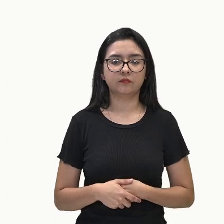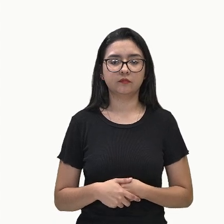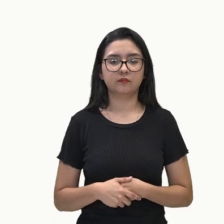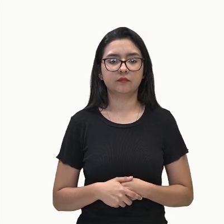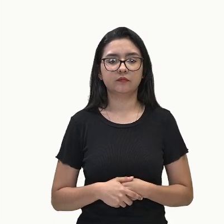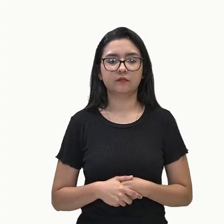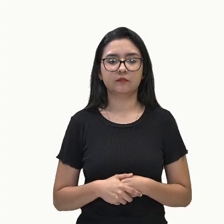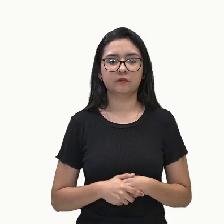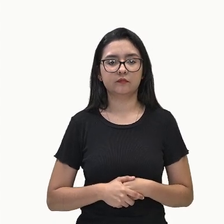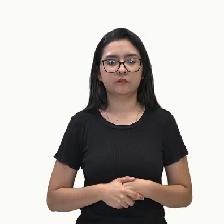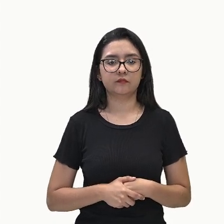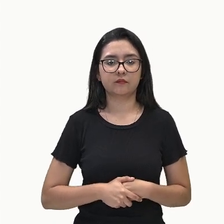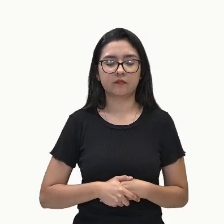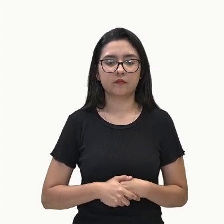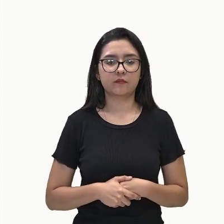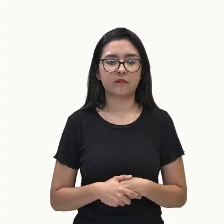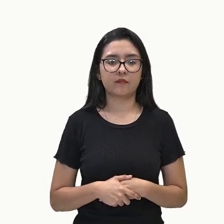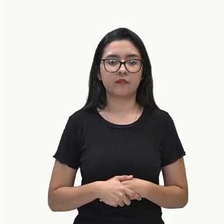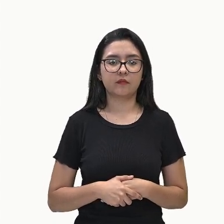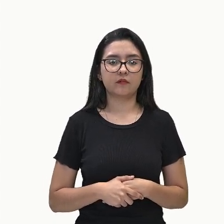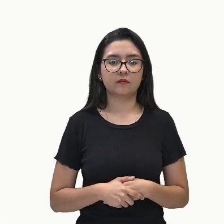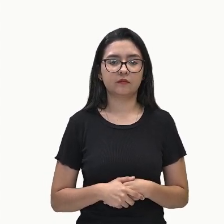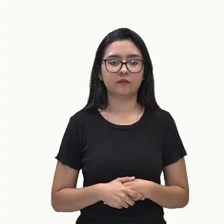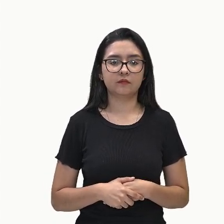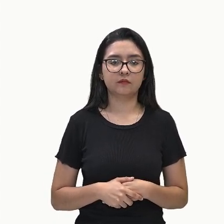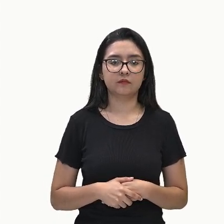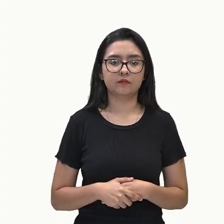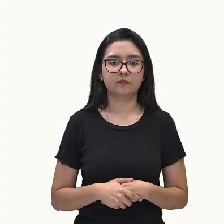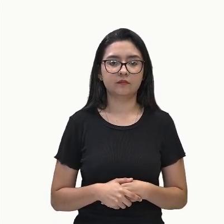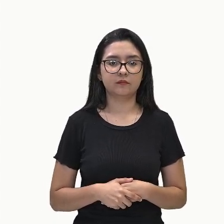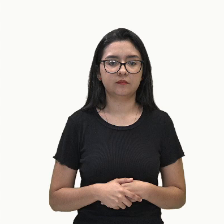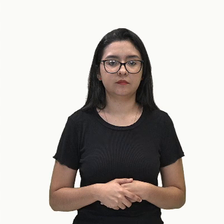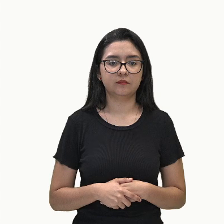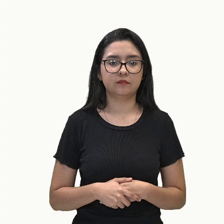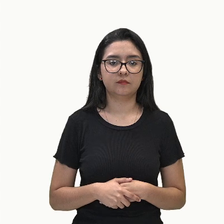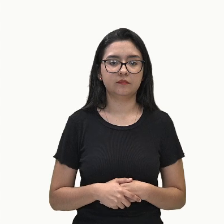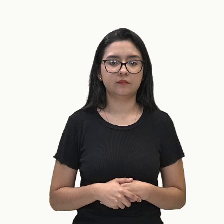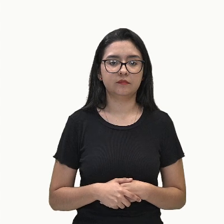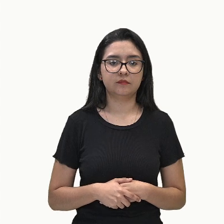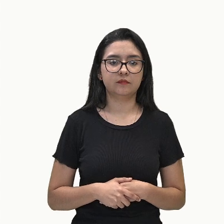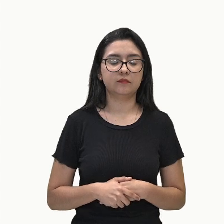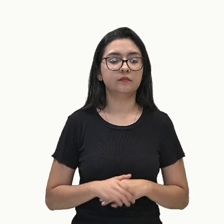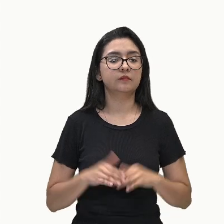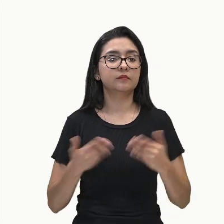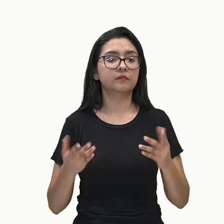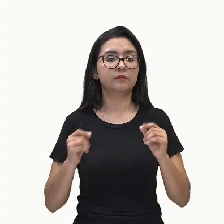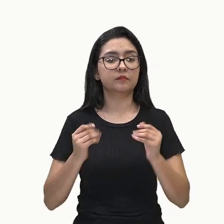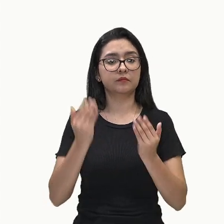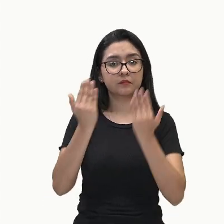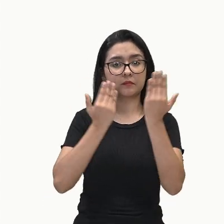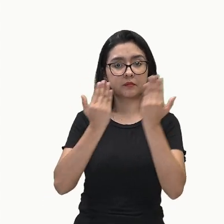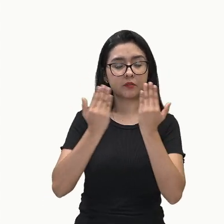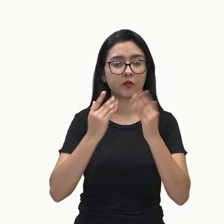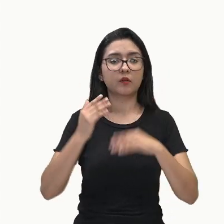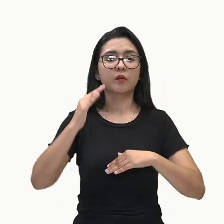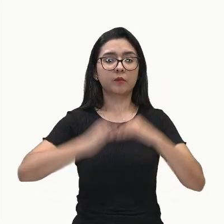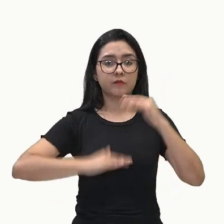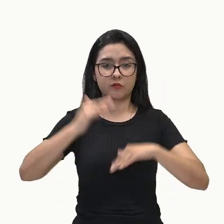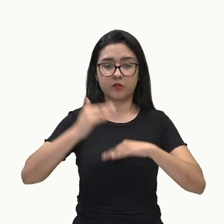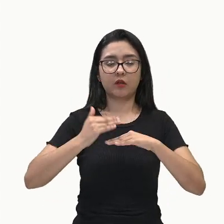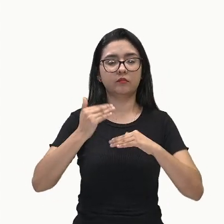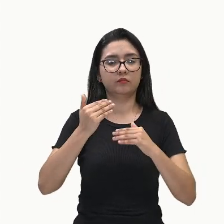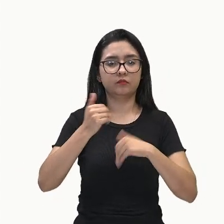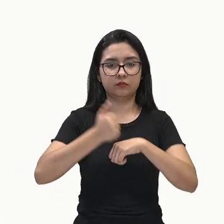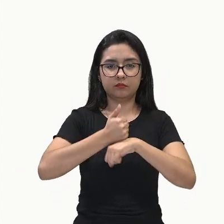e tratar os desórdenes psicológicos. Então, aqui é uma pessoa que observa, né,